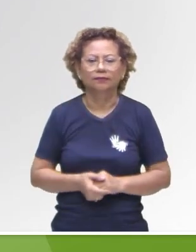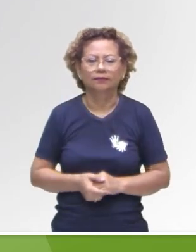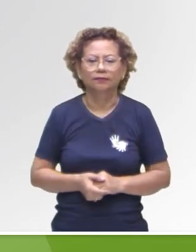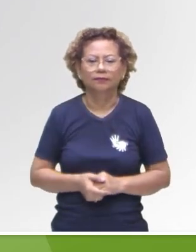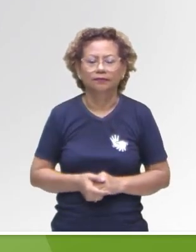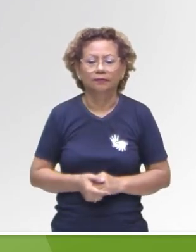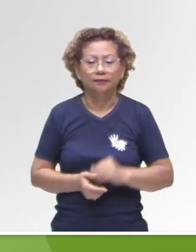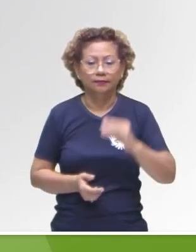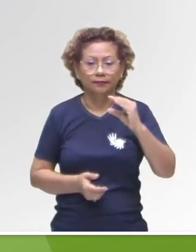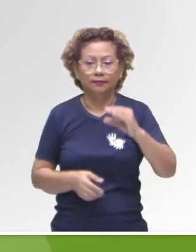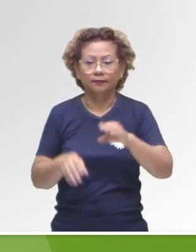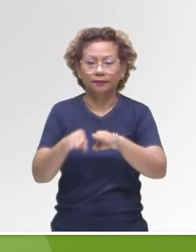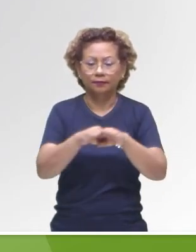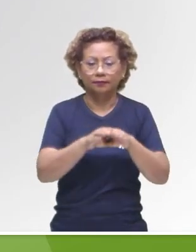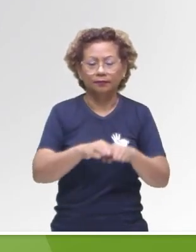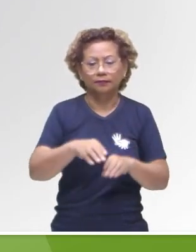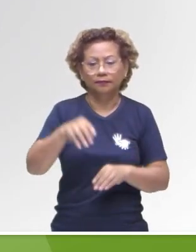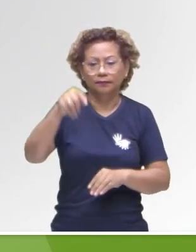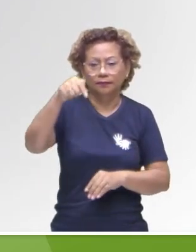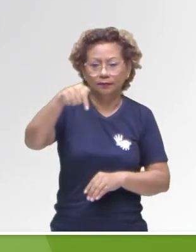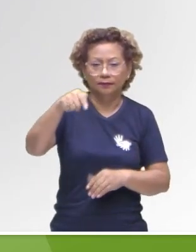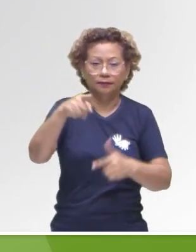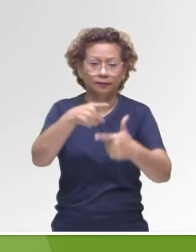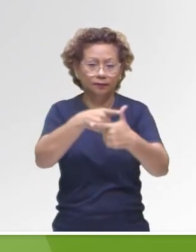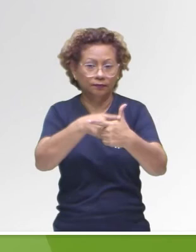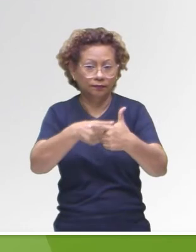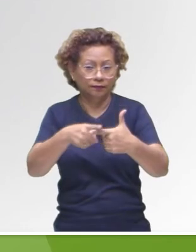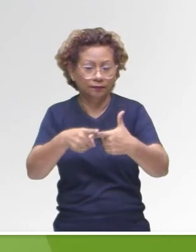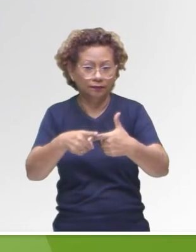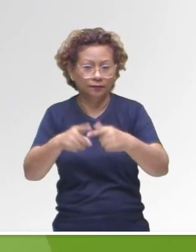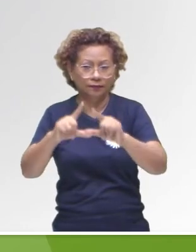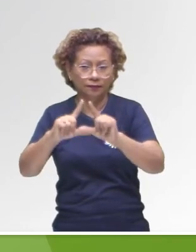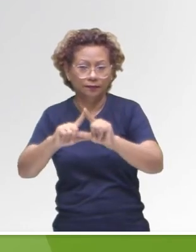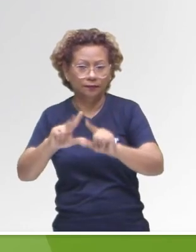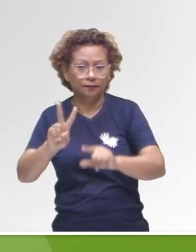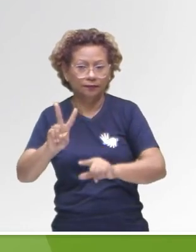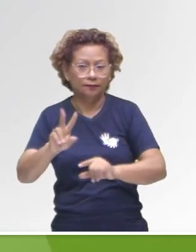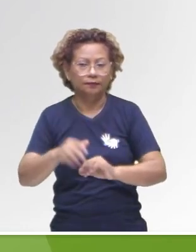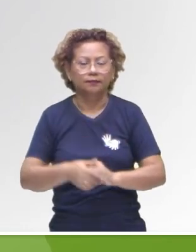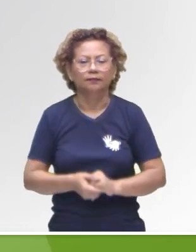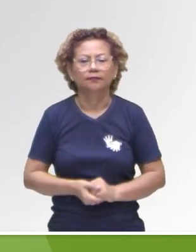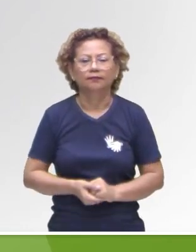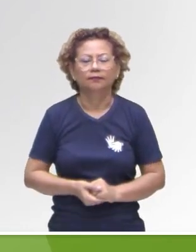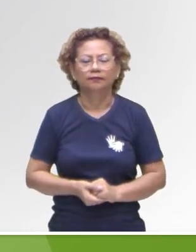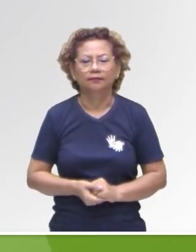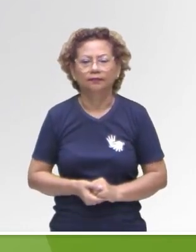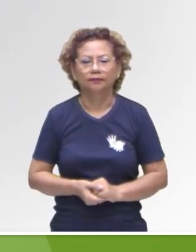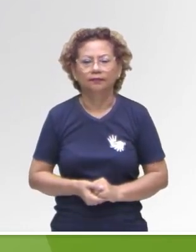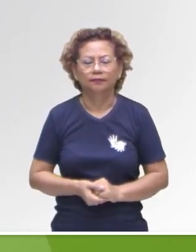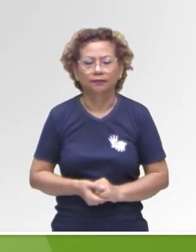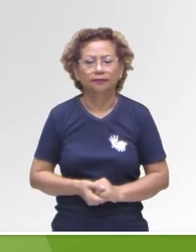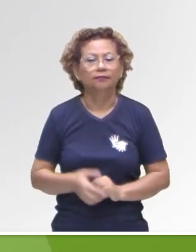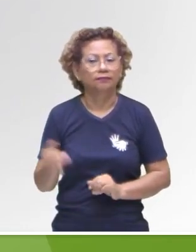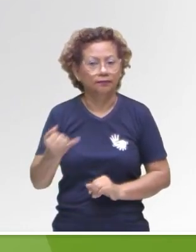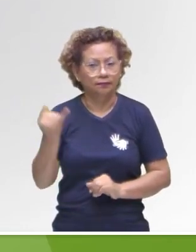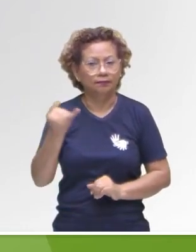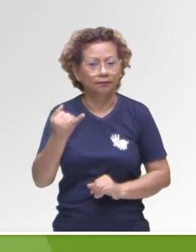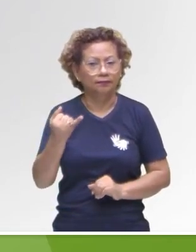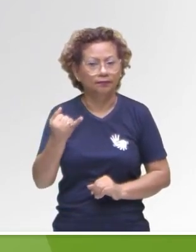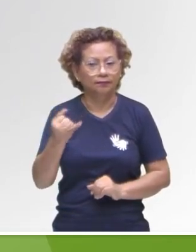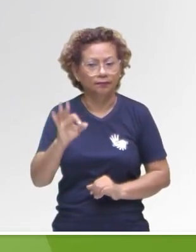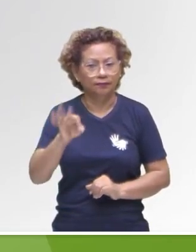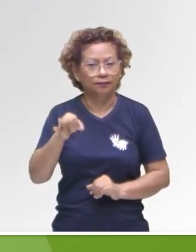Q dividido por ΔV, que é uma equação importante, tá